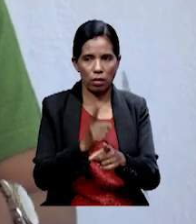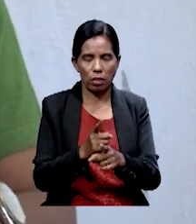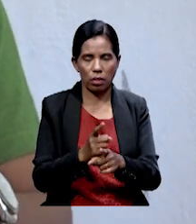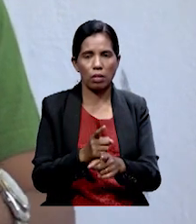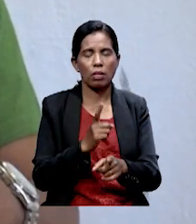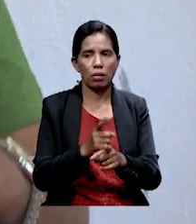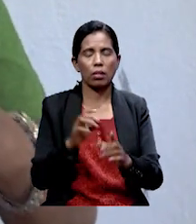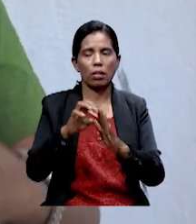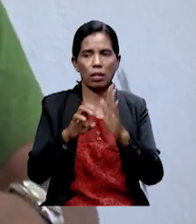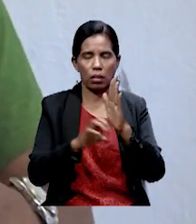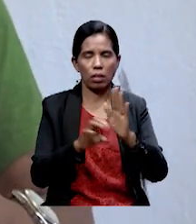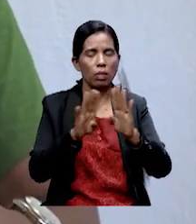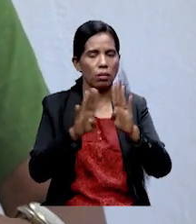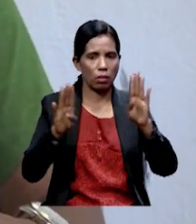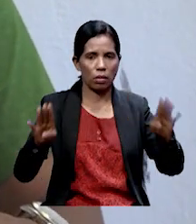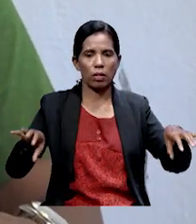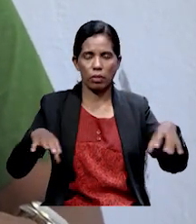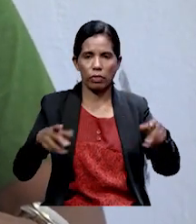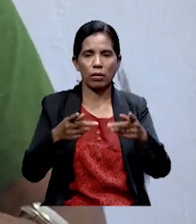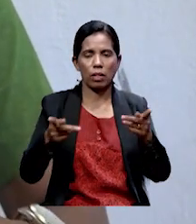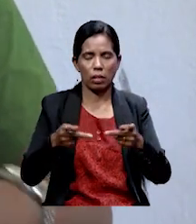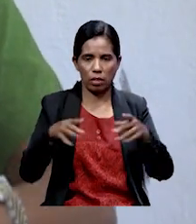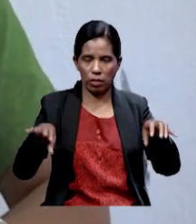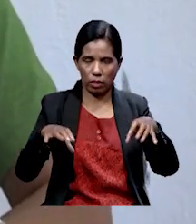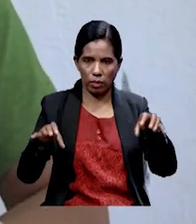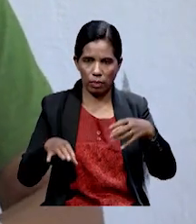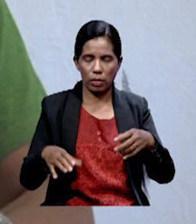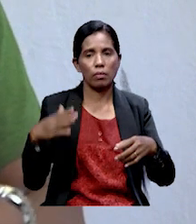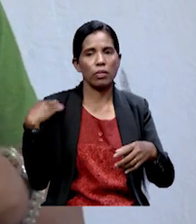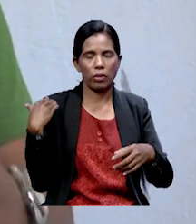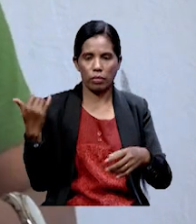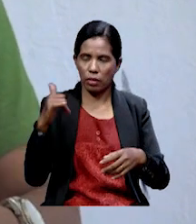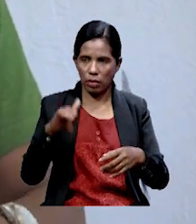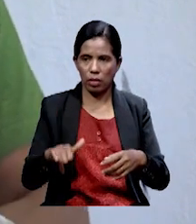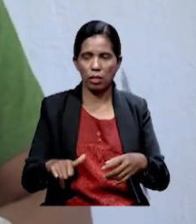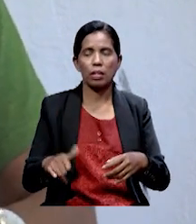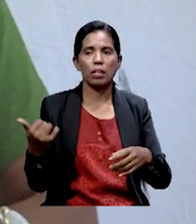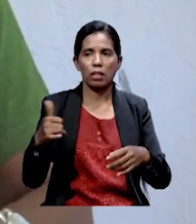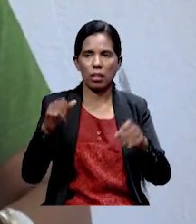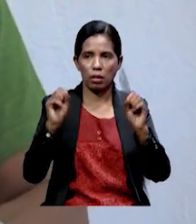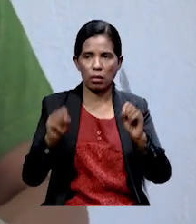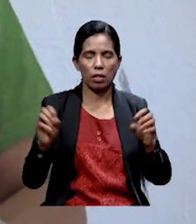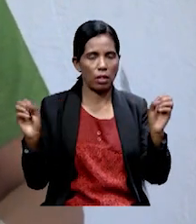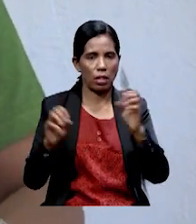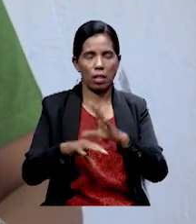que o Estado local campo de trabalho ba jovens serne e siramos se